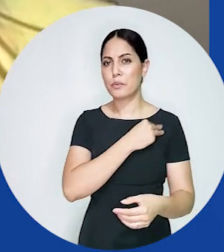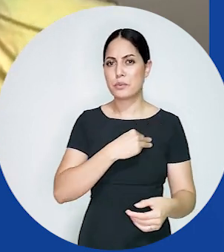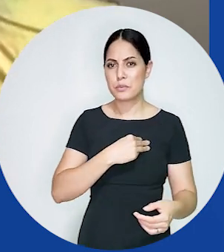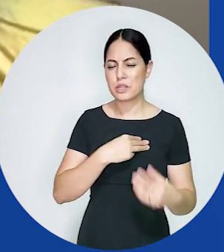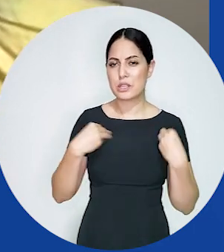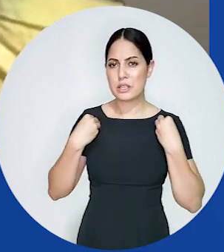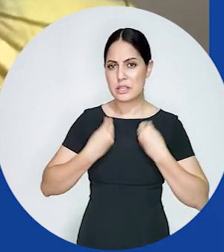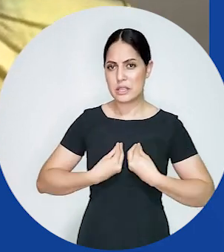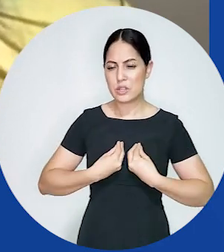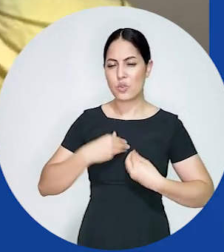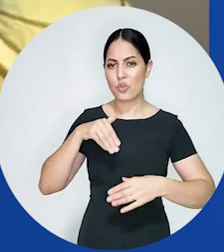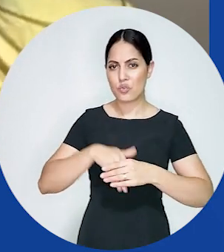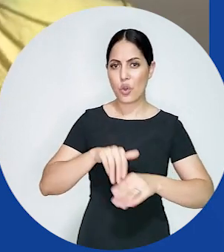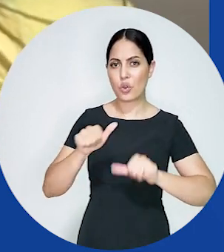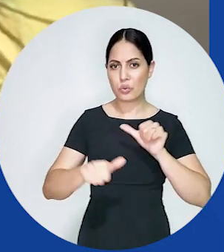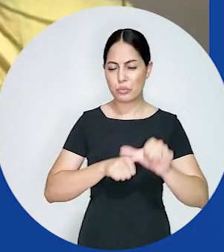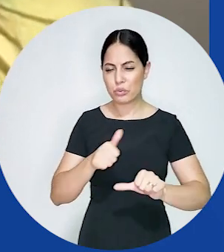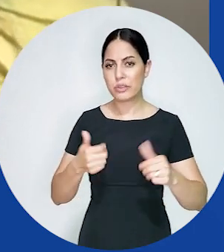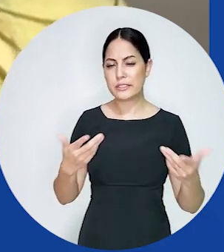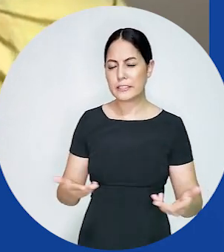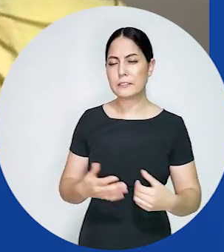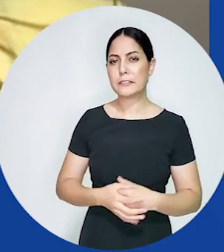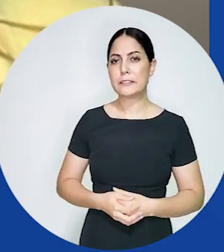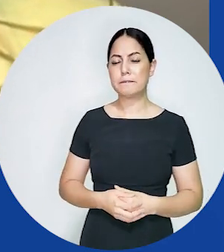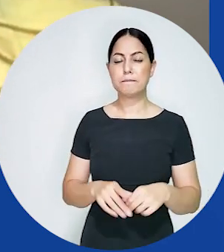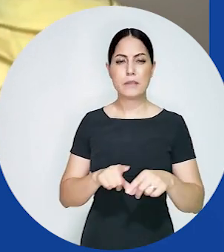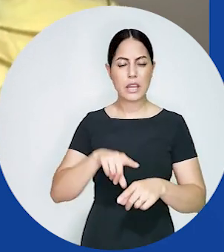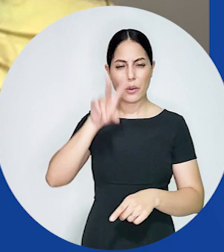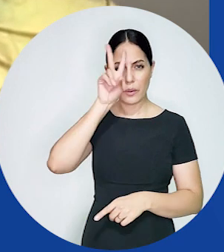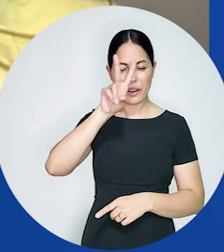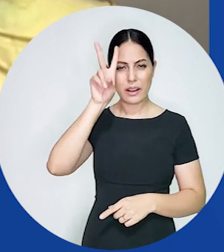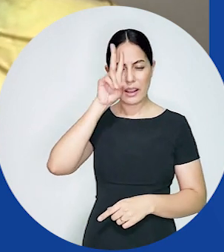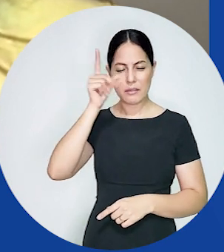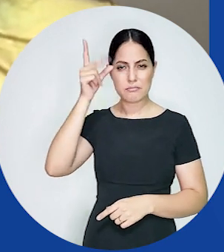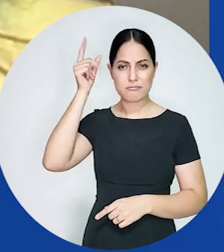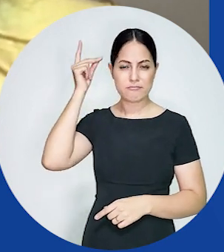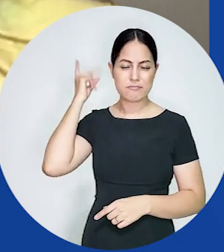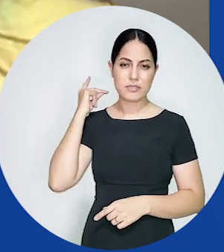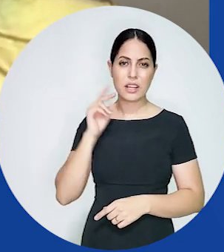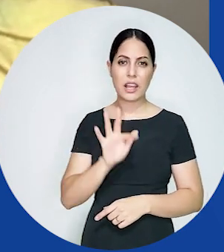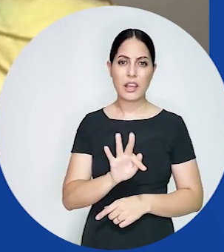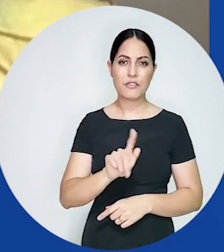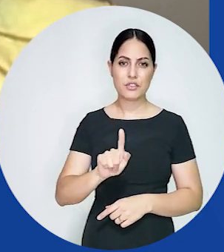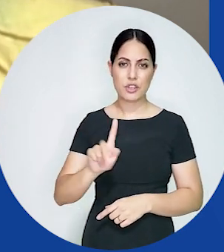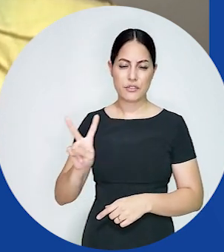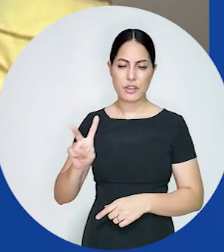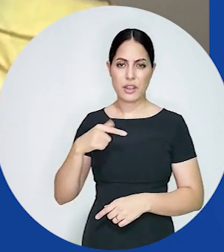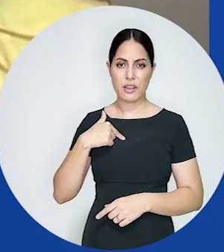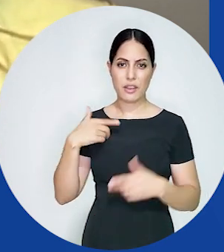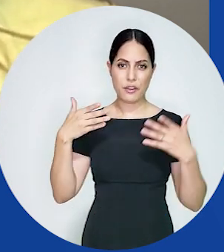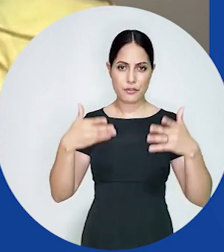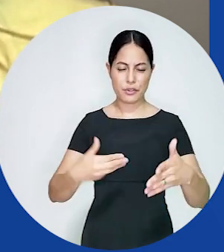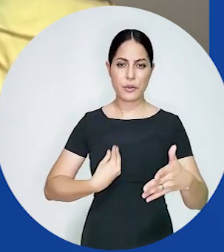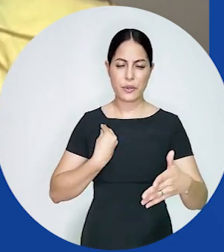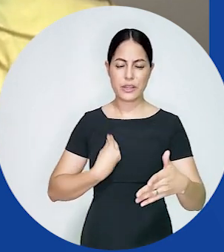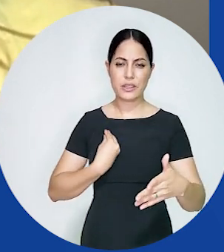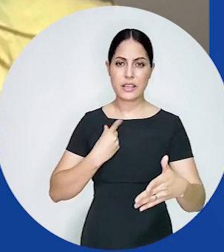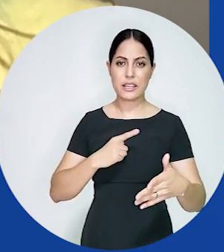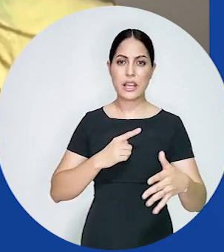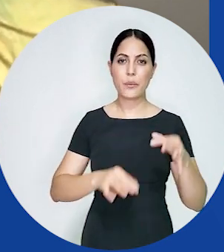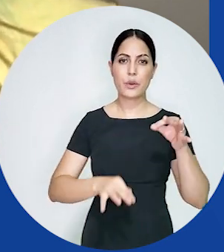dos ministros. E eu lembro de uma época, ainda antes da comunicação, que eu tive a oportunidade de frequentar um evento lá na Fundação Getúlio Vargas